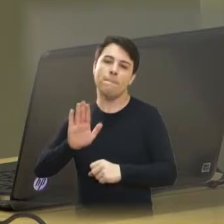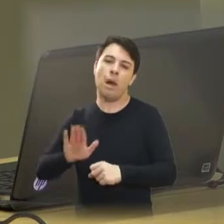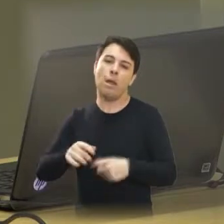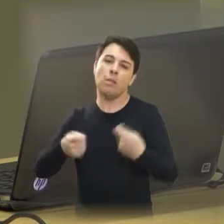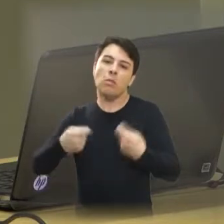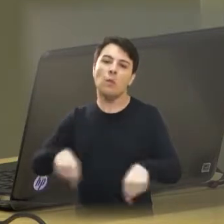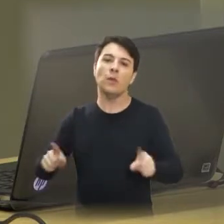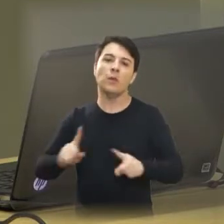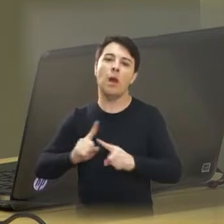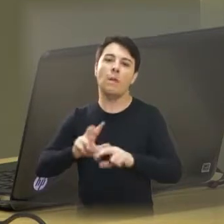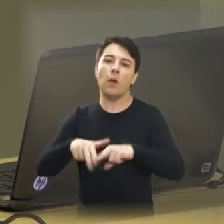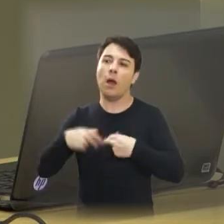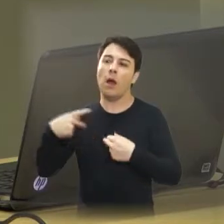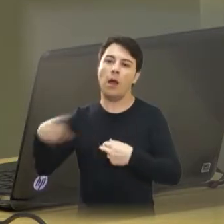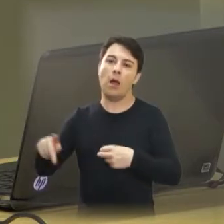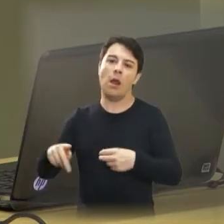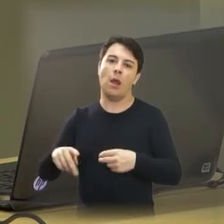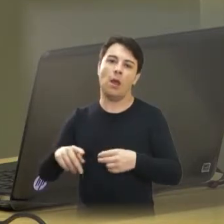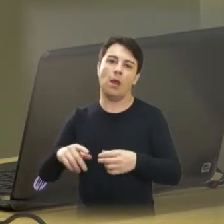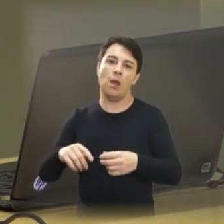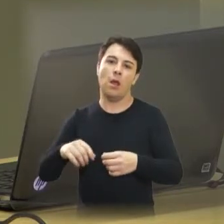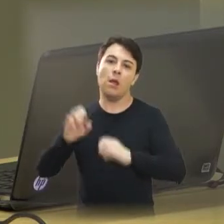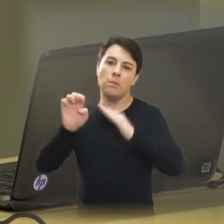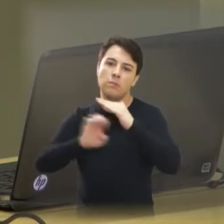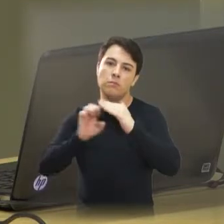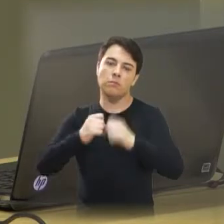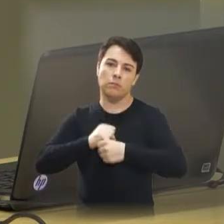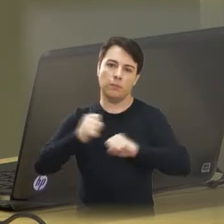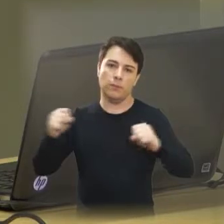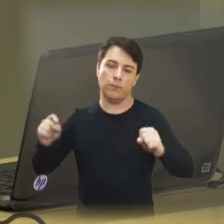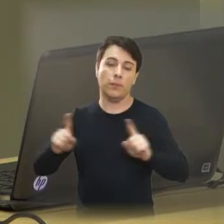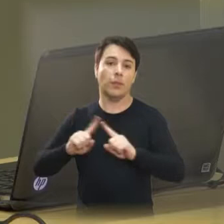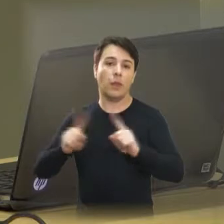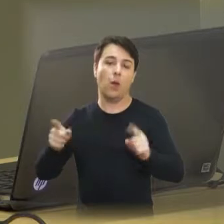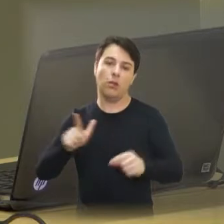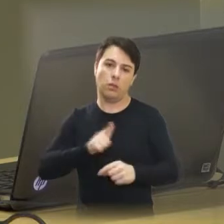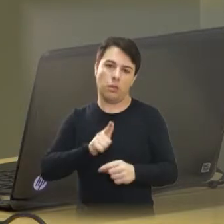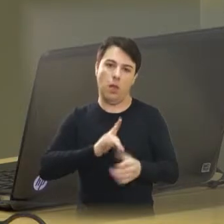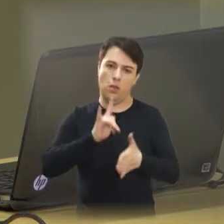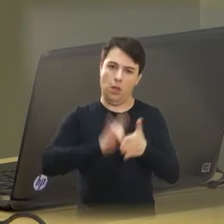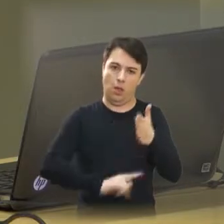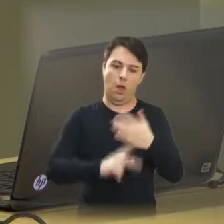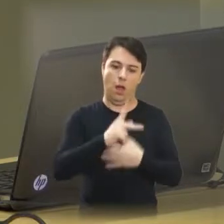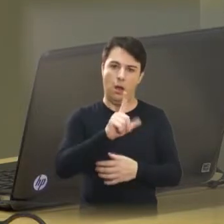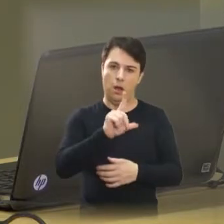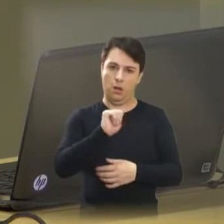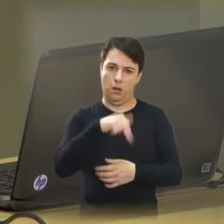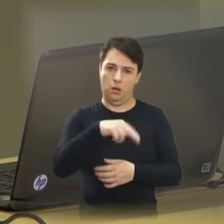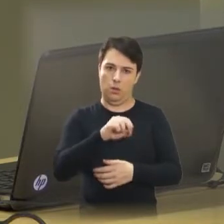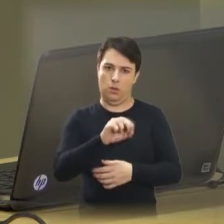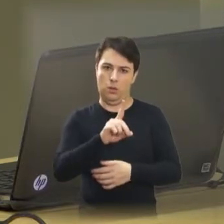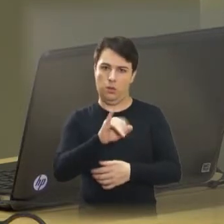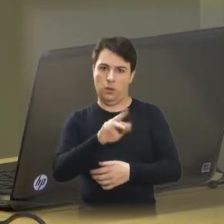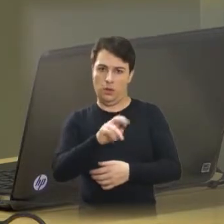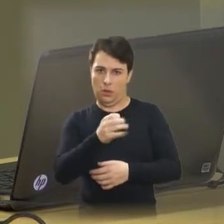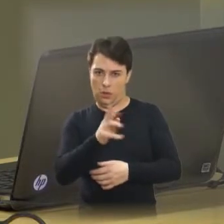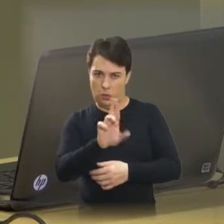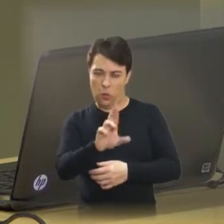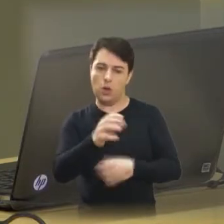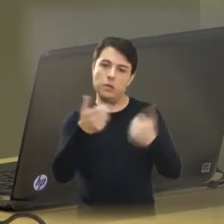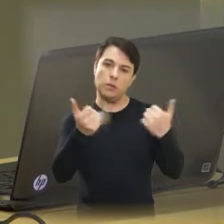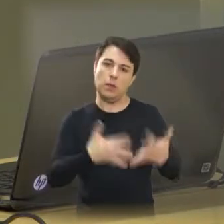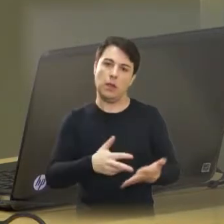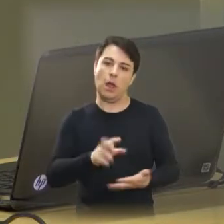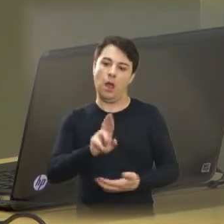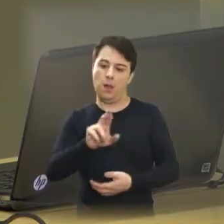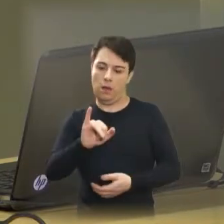eu tenho um plano diretor com os artigos falando do RIV, da obrigatoriedade dele,